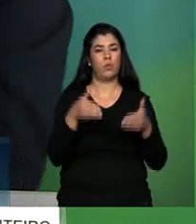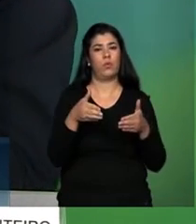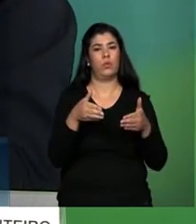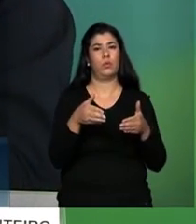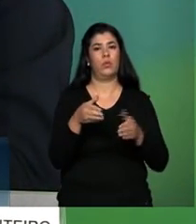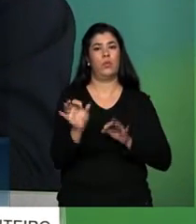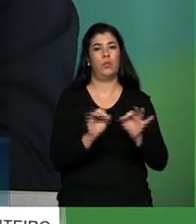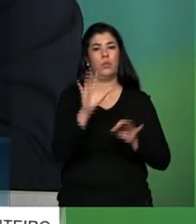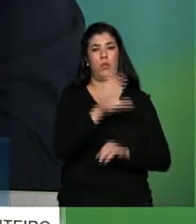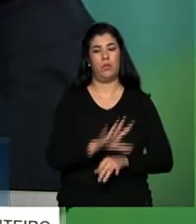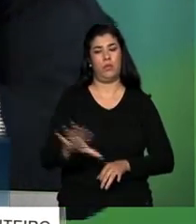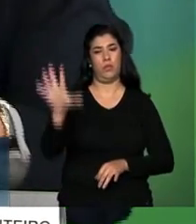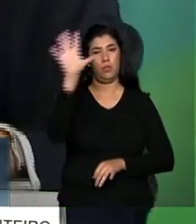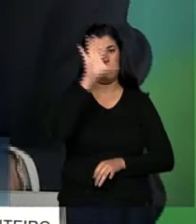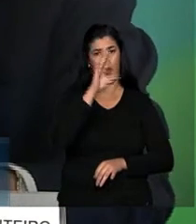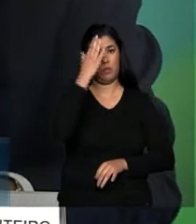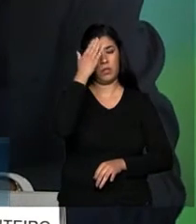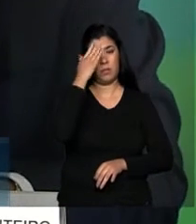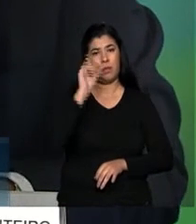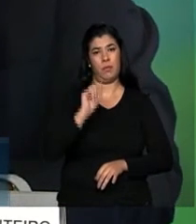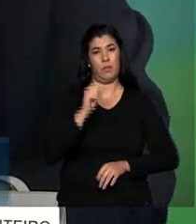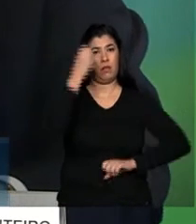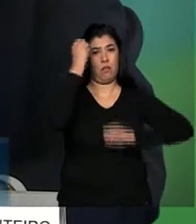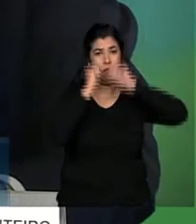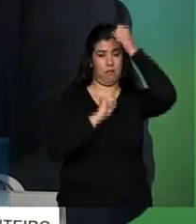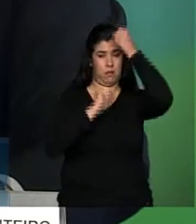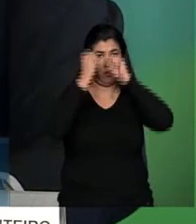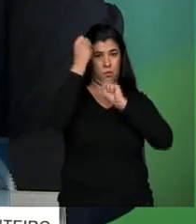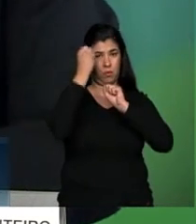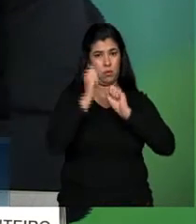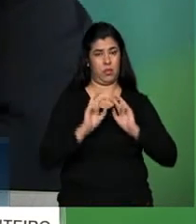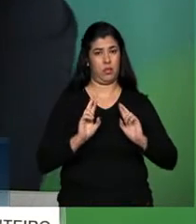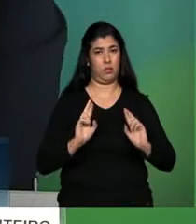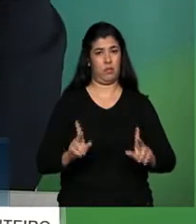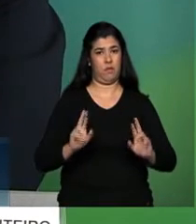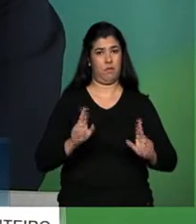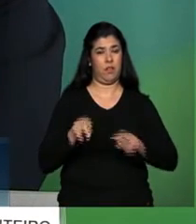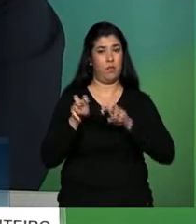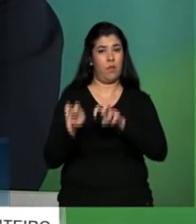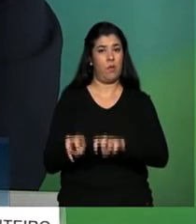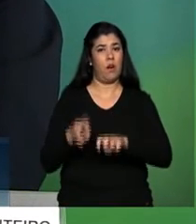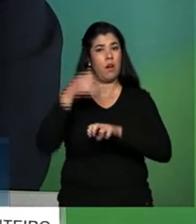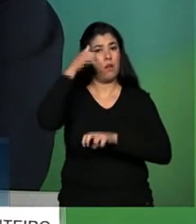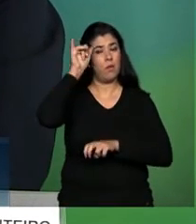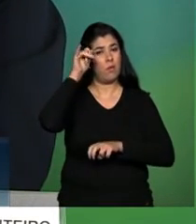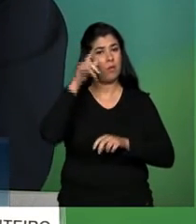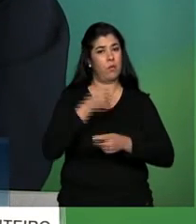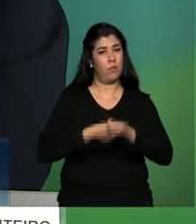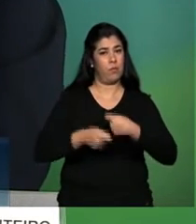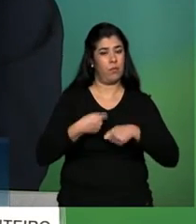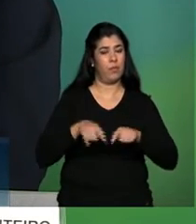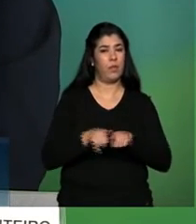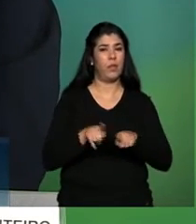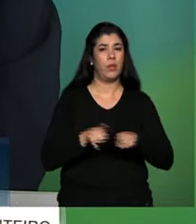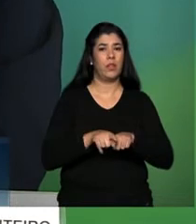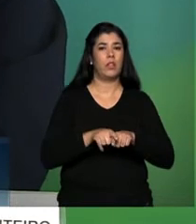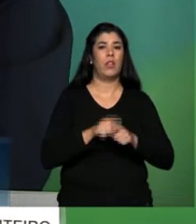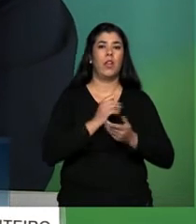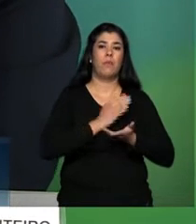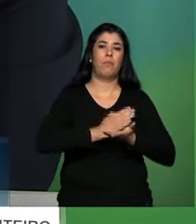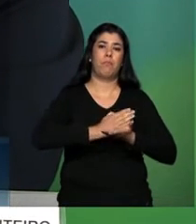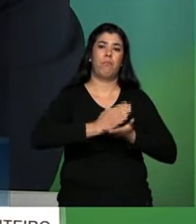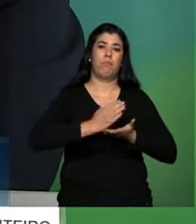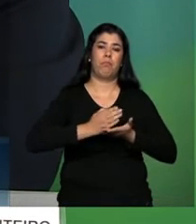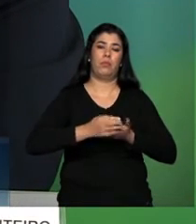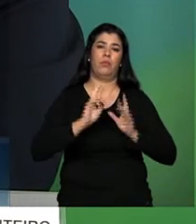a indústria, diferentemente do agronegócio, a indústria, por uma série de fatores sistêmicos,